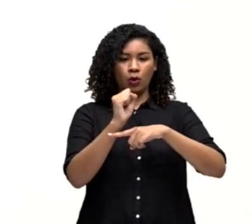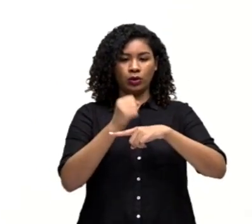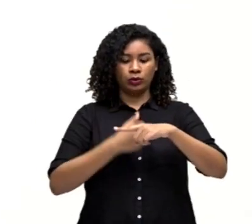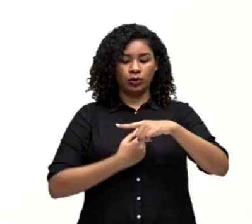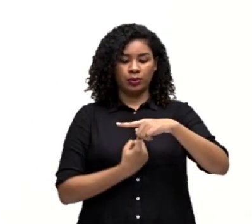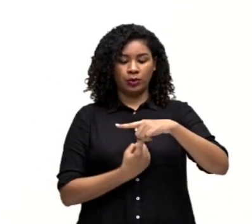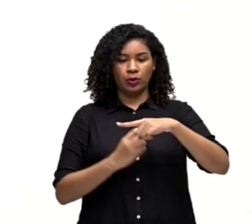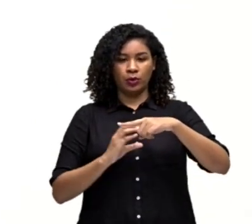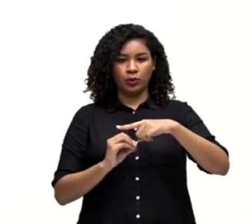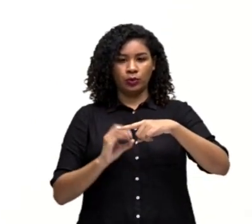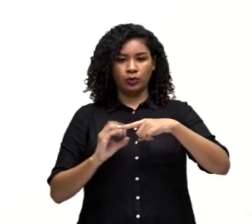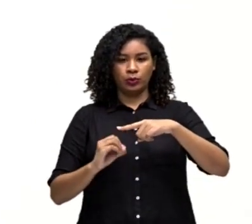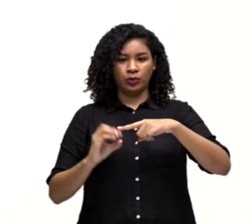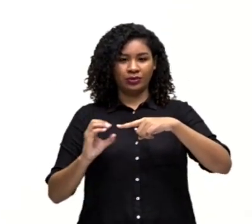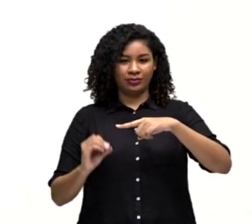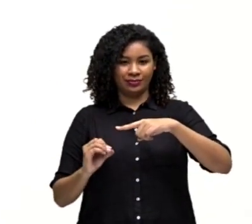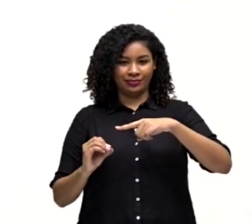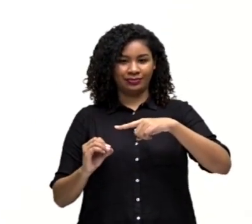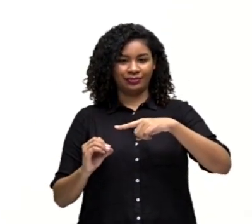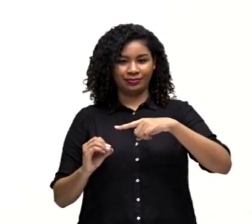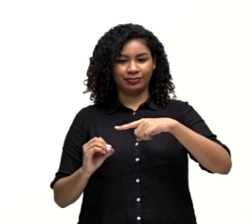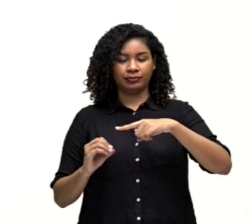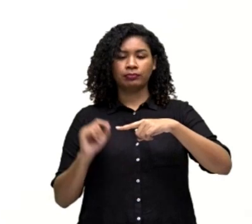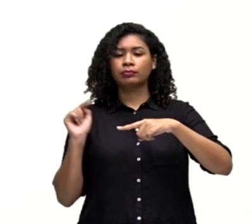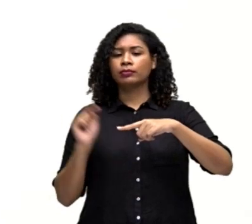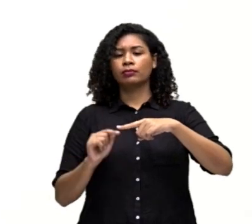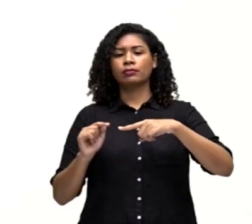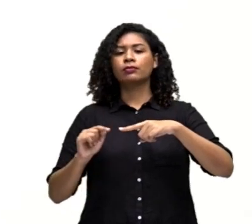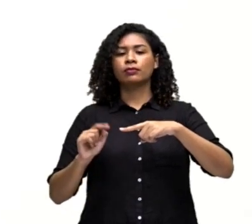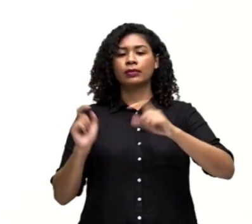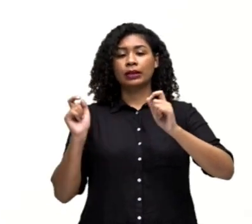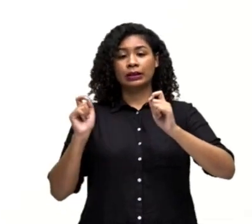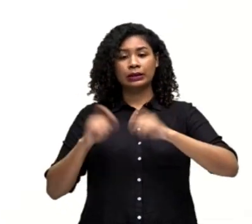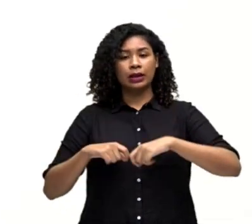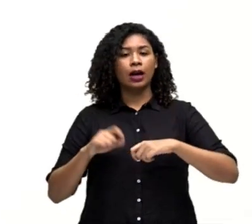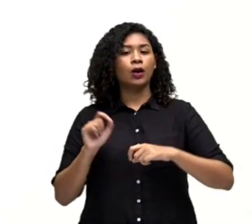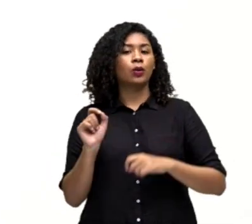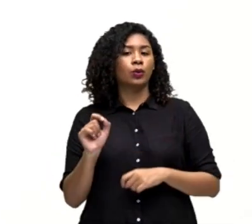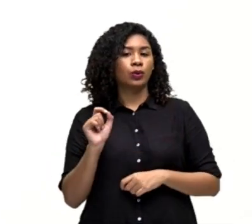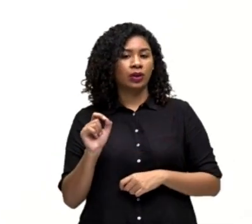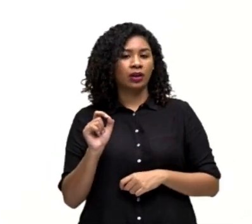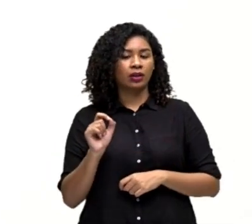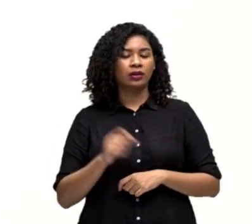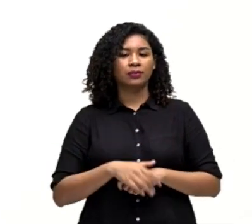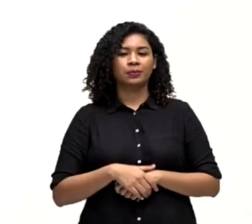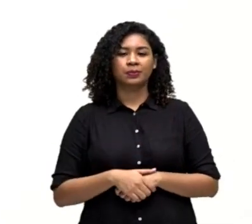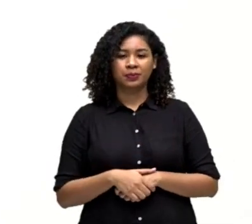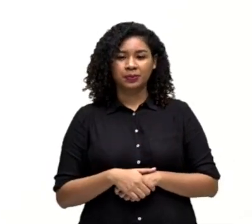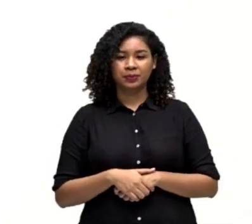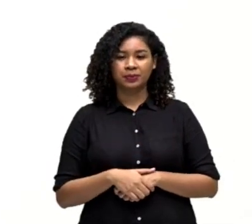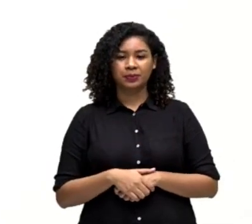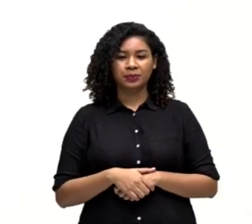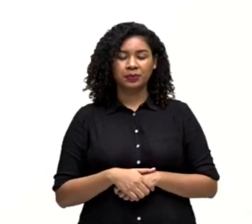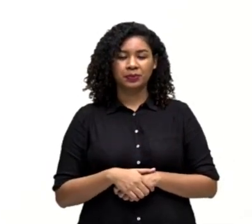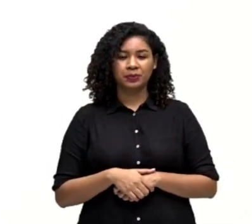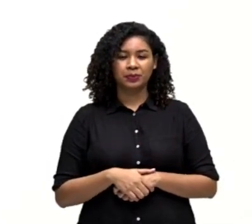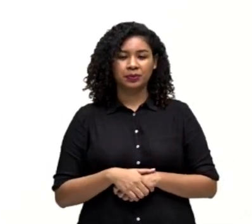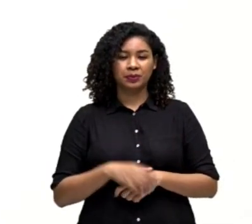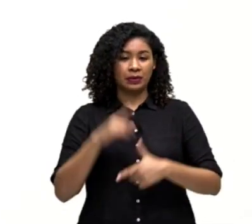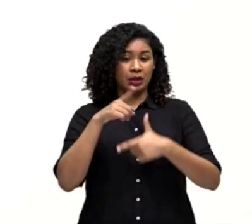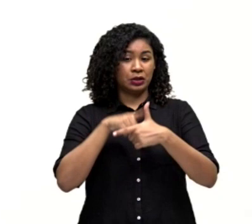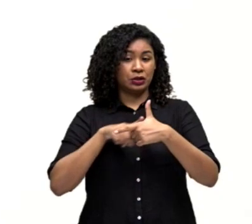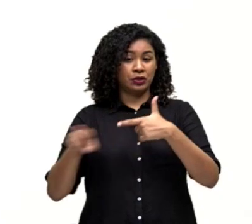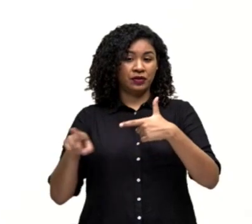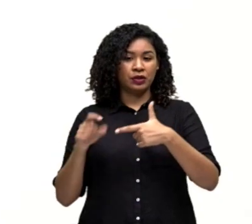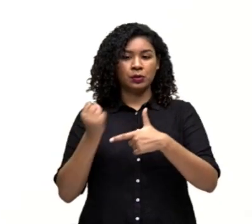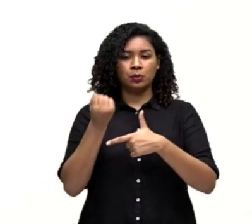1000, onde, neste exemplo, especificamente nessa fração, a gente pode